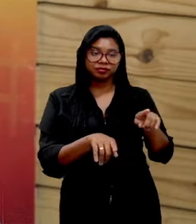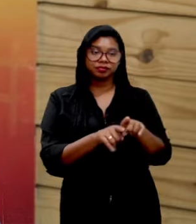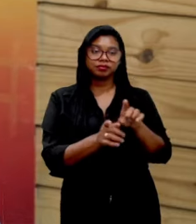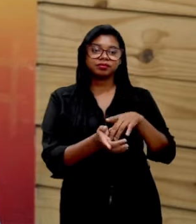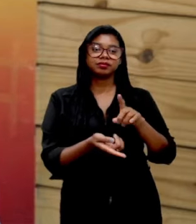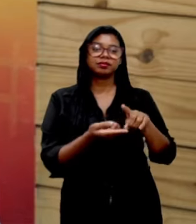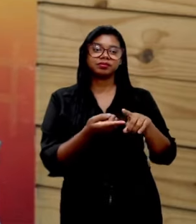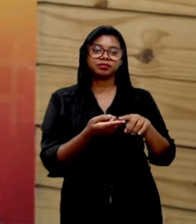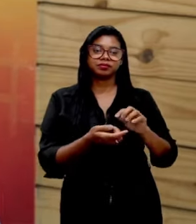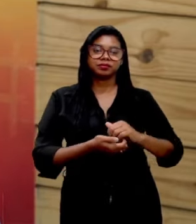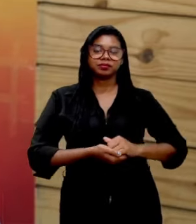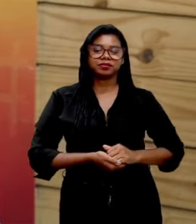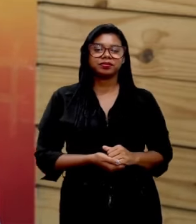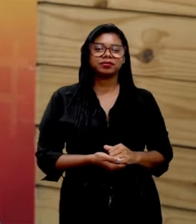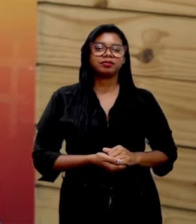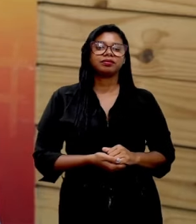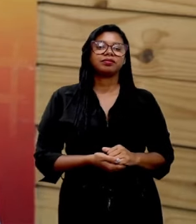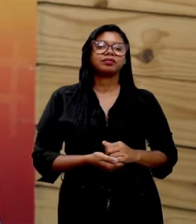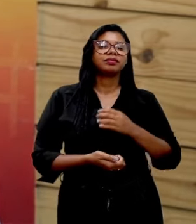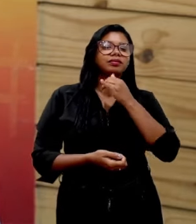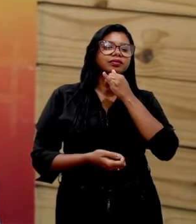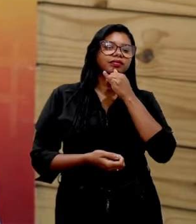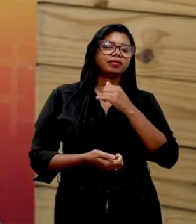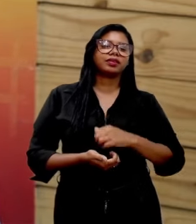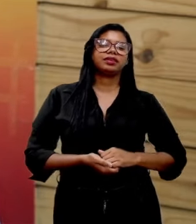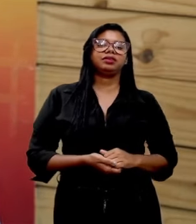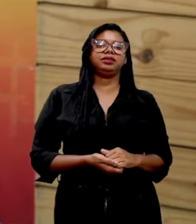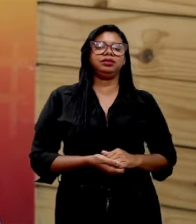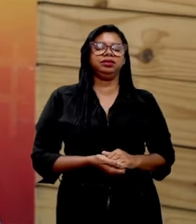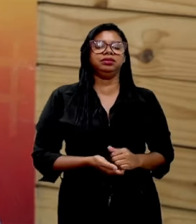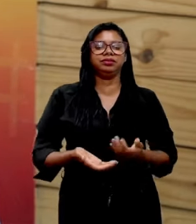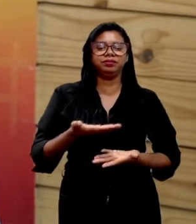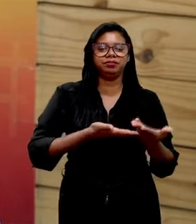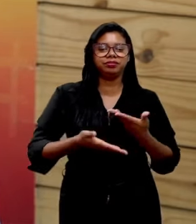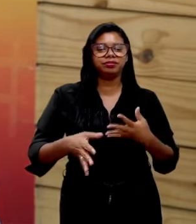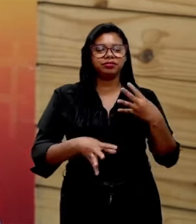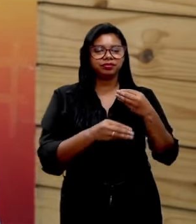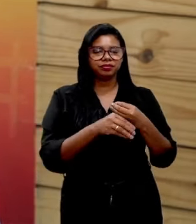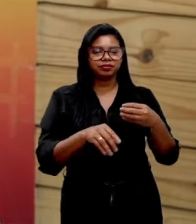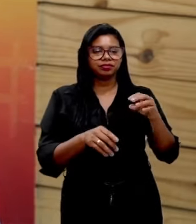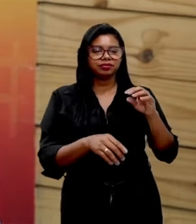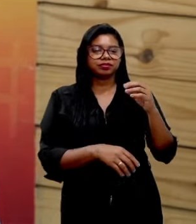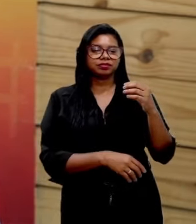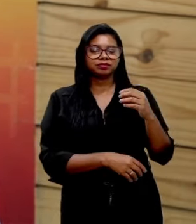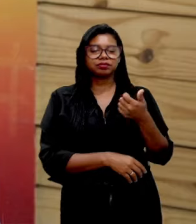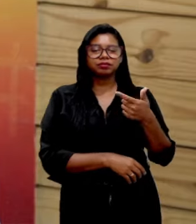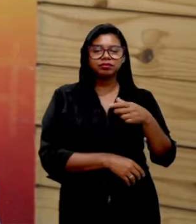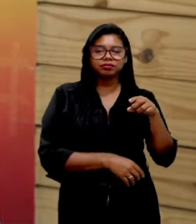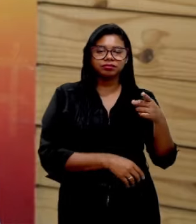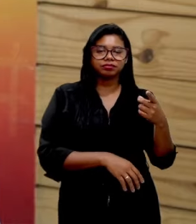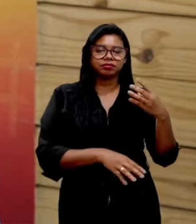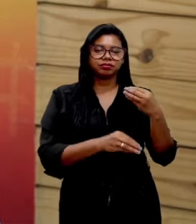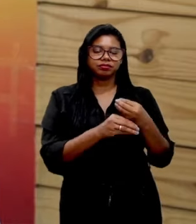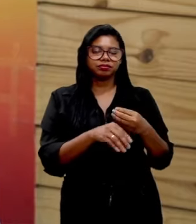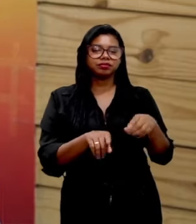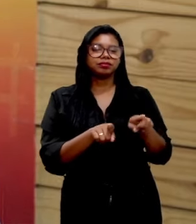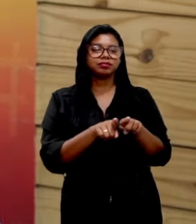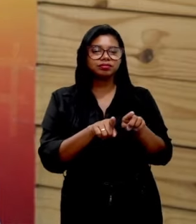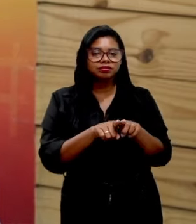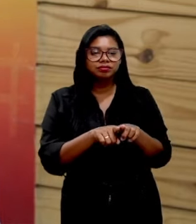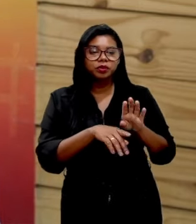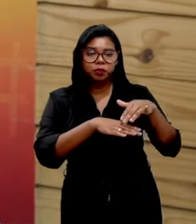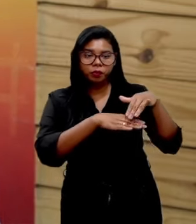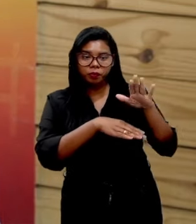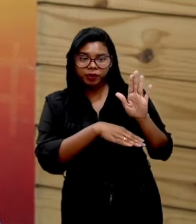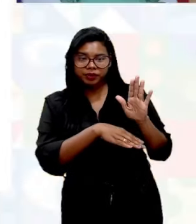de lucro maior. Por exemplo, ele tem um serviço onde ele vai cobrar o valor de 12 mil e ele sabe que se ele cobrar um pouco